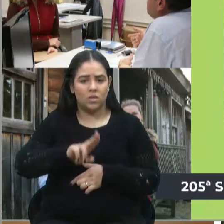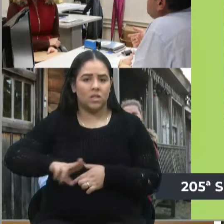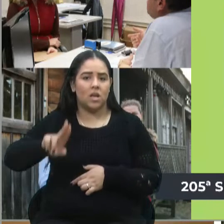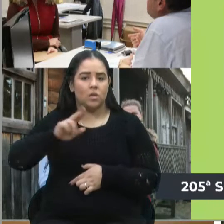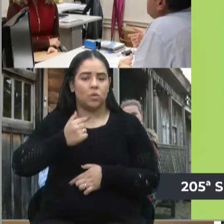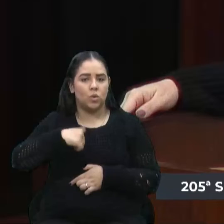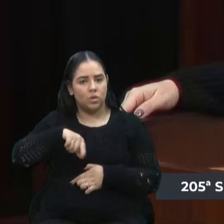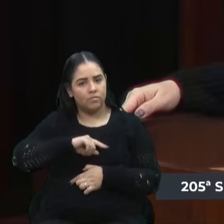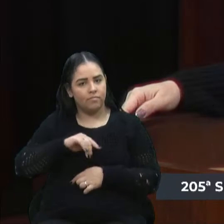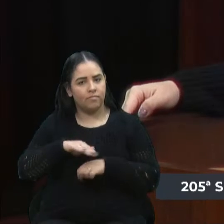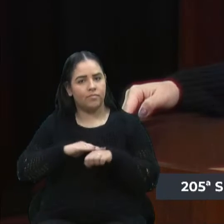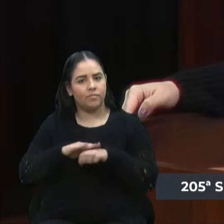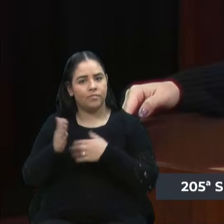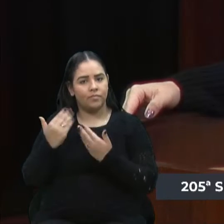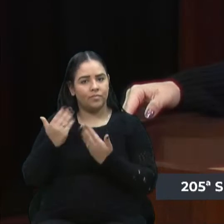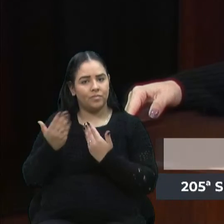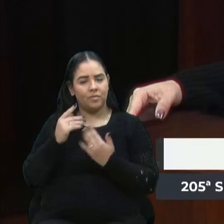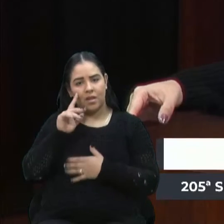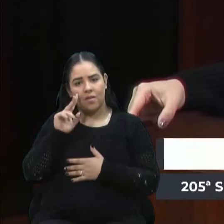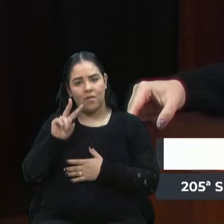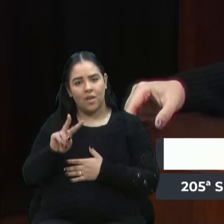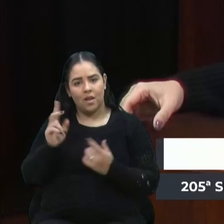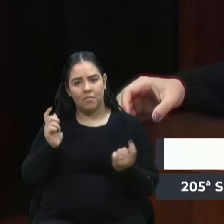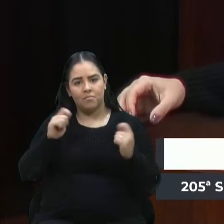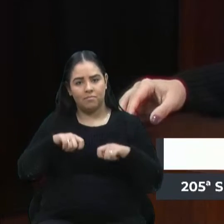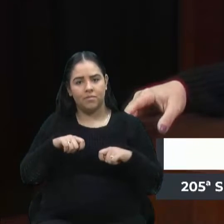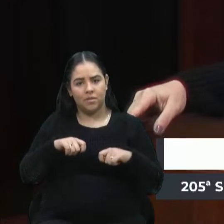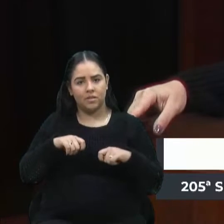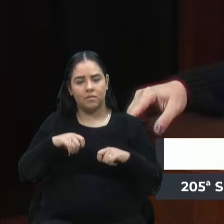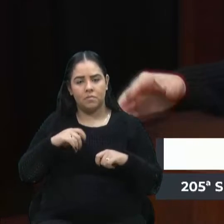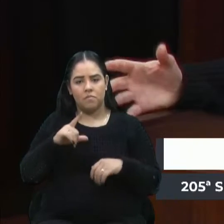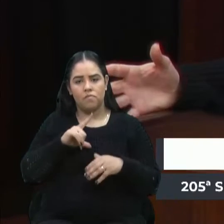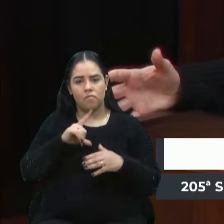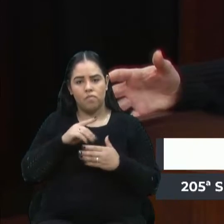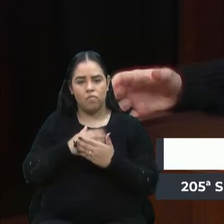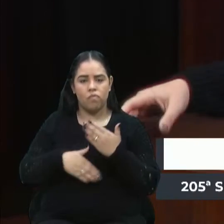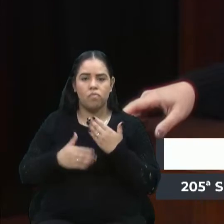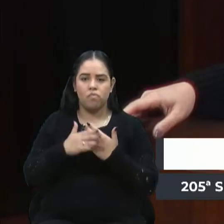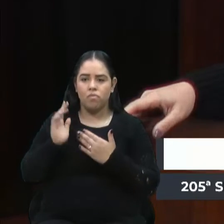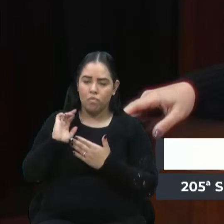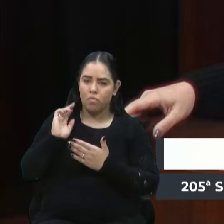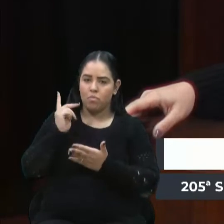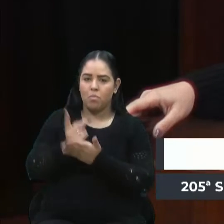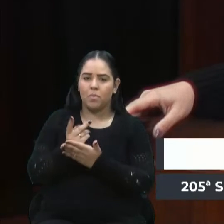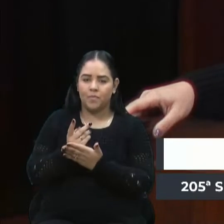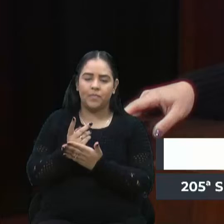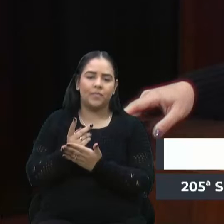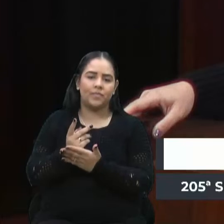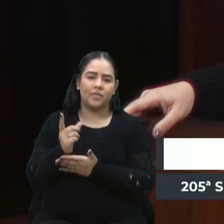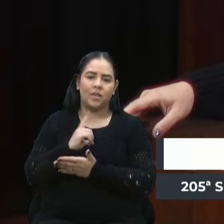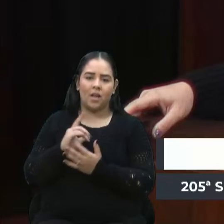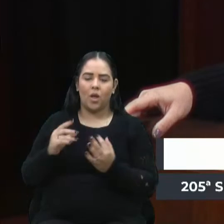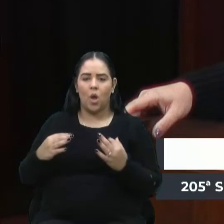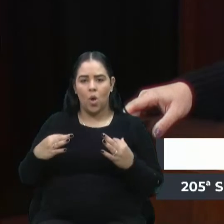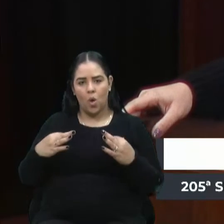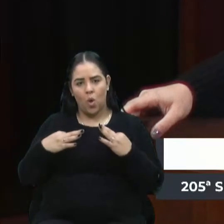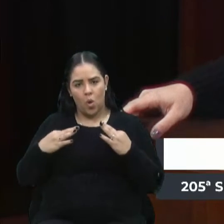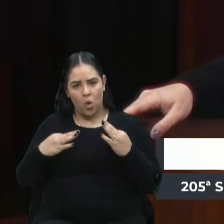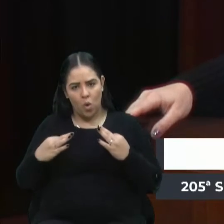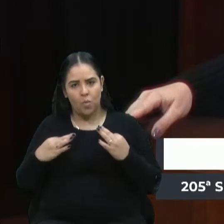vem conversando para verificar a possibilidade de levar toda essa história, né, que são os trajes,